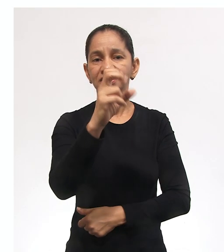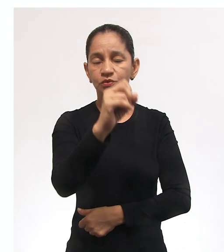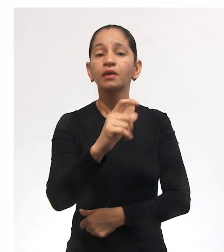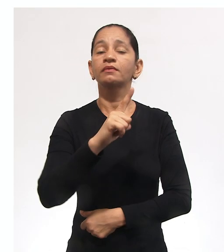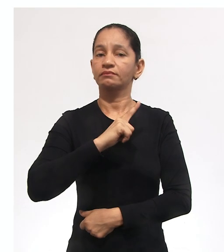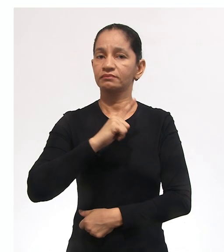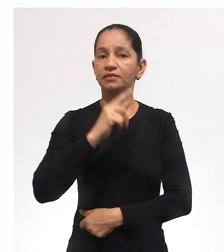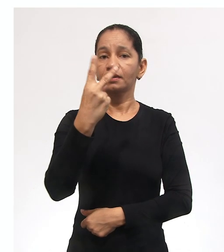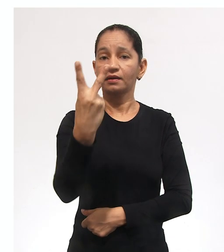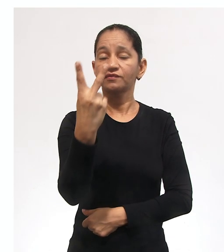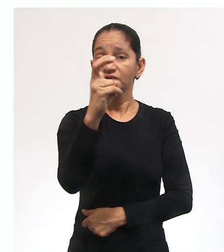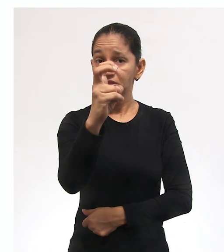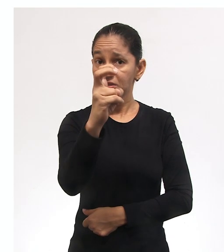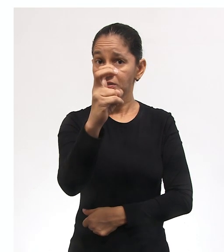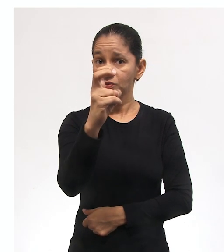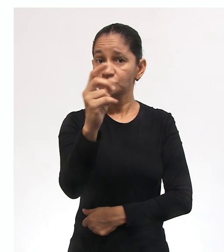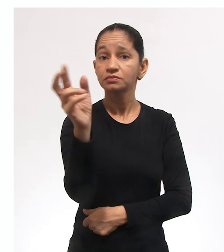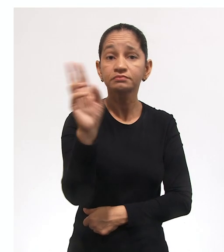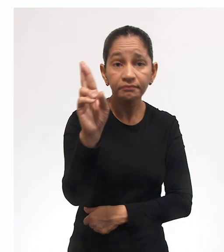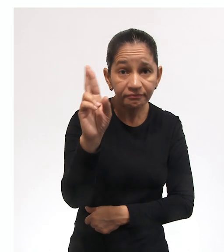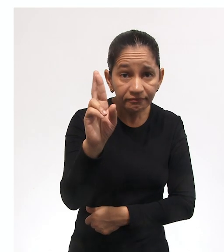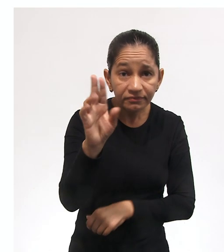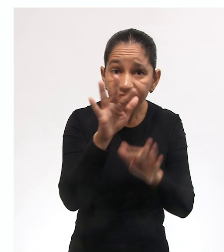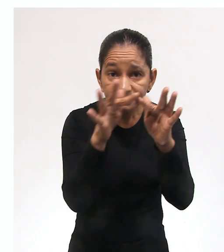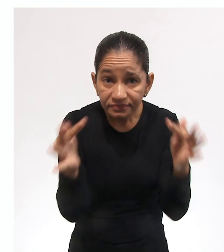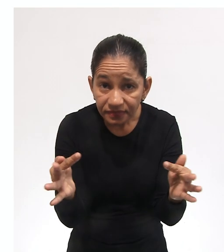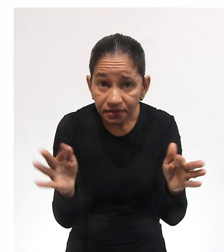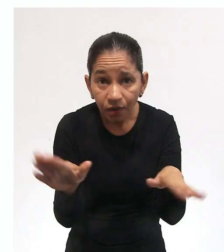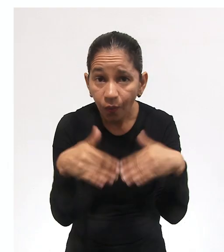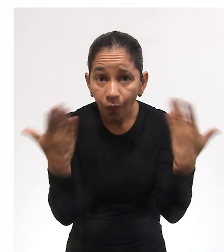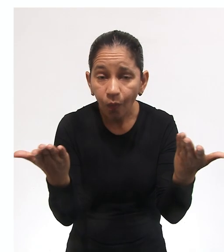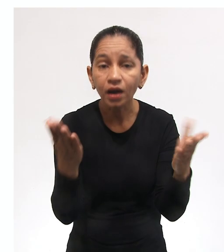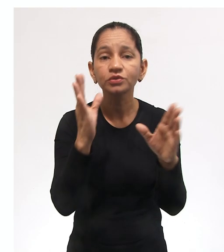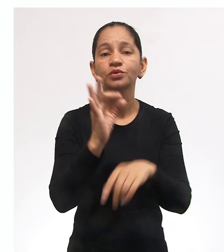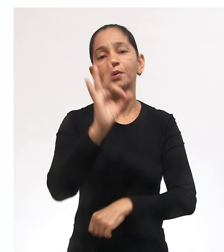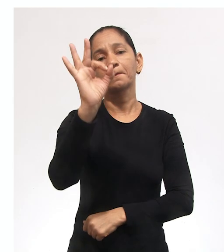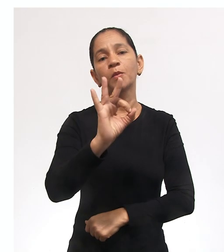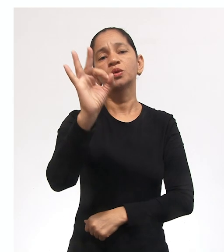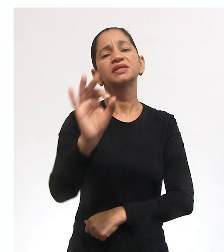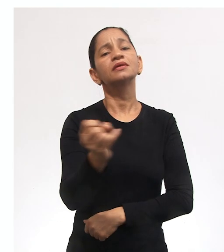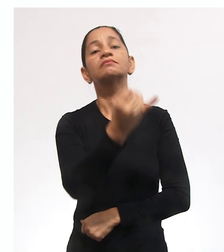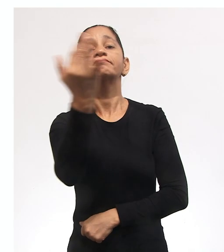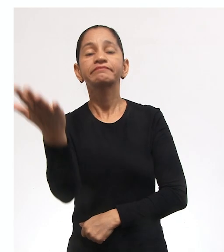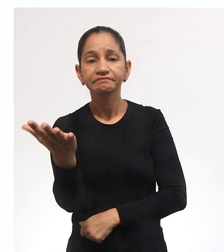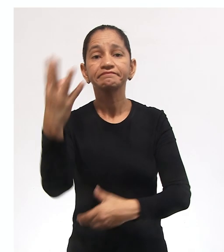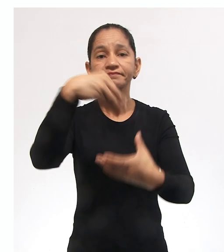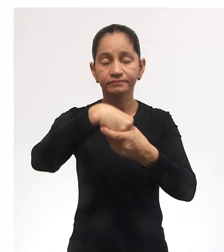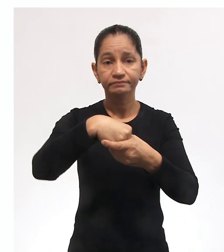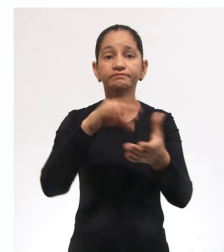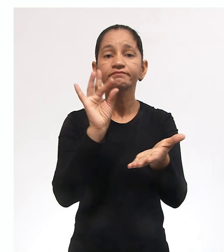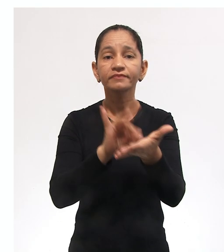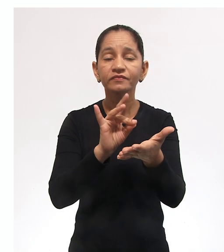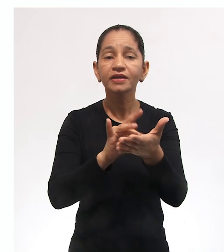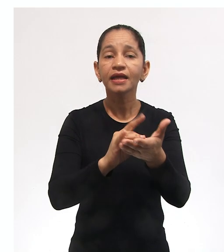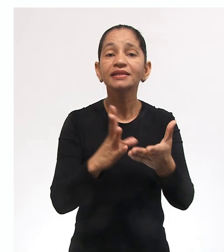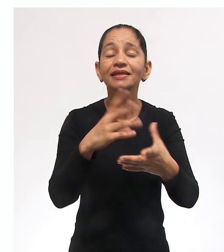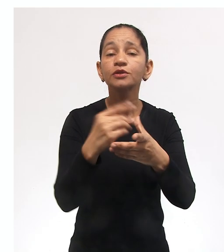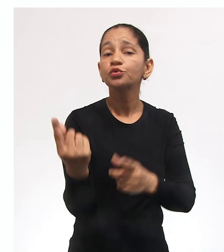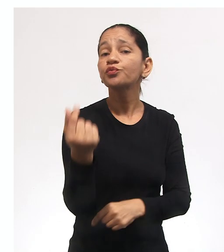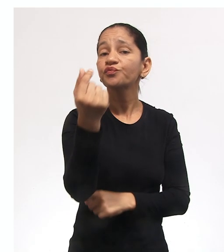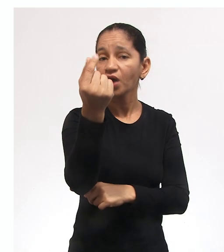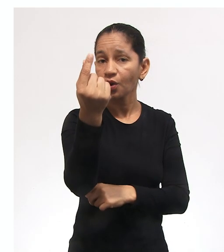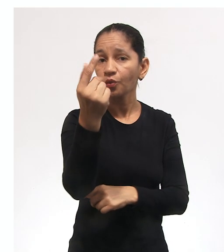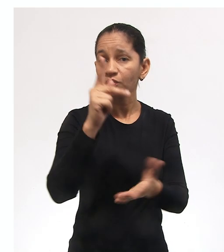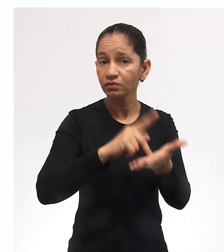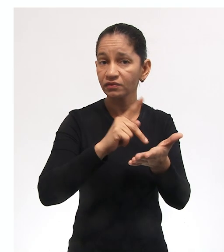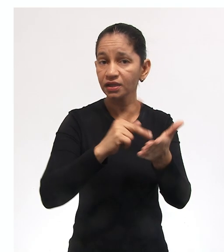ele tem R$ 25 de lucro. Mas quanto que isso representa em porcentagem? Quantos por cento, na verdade, ele